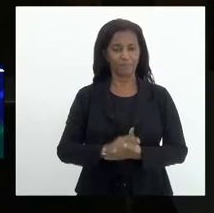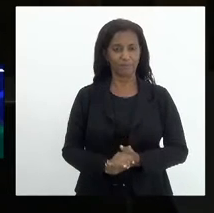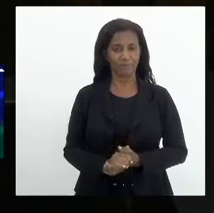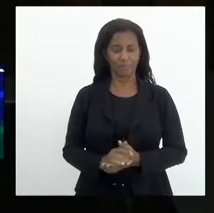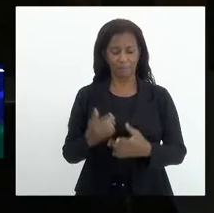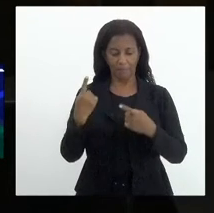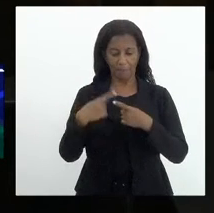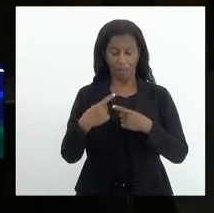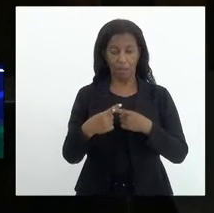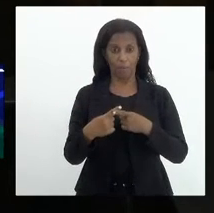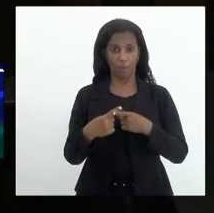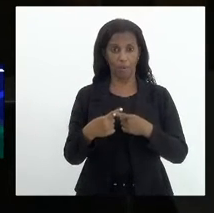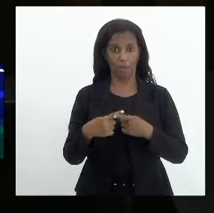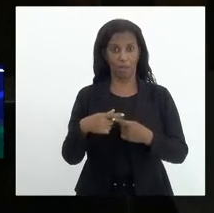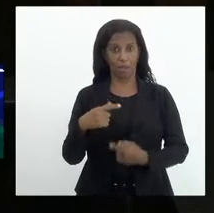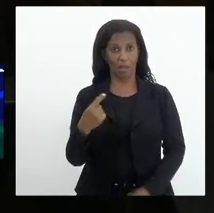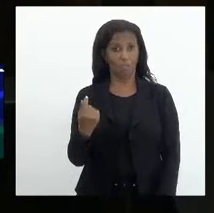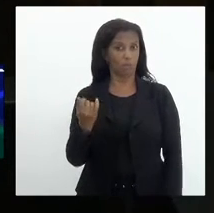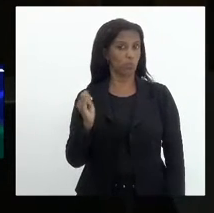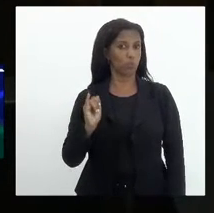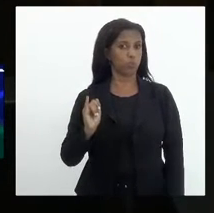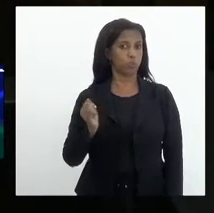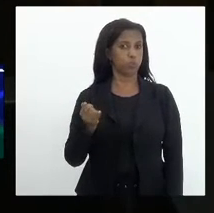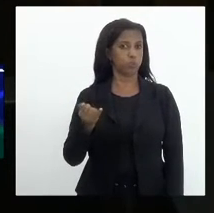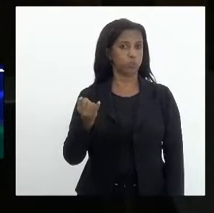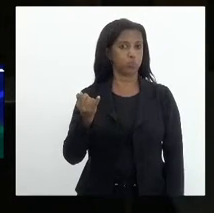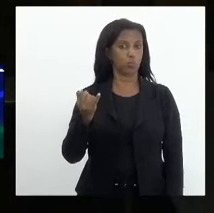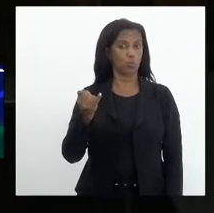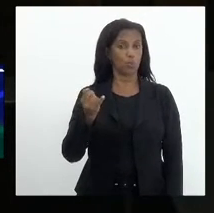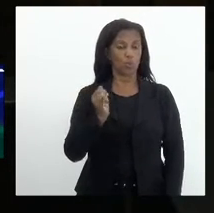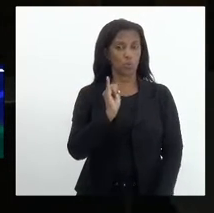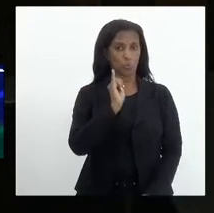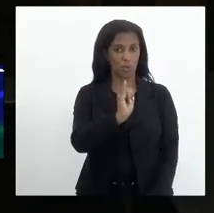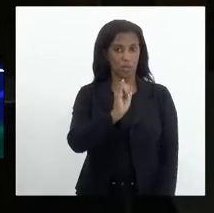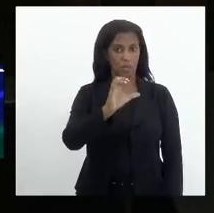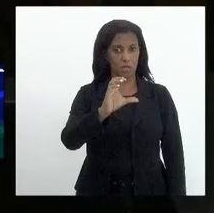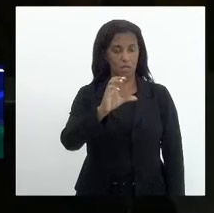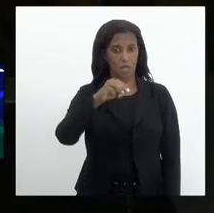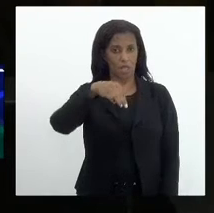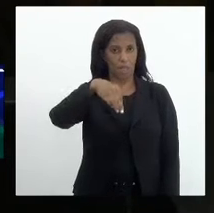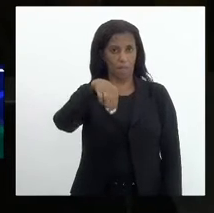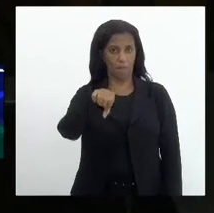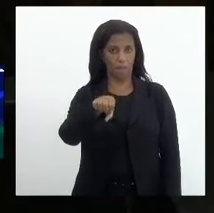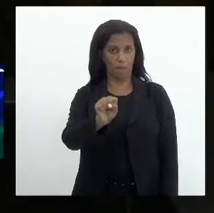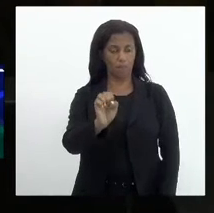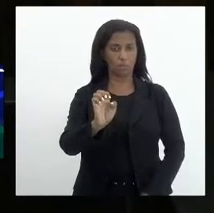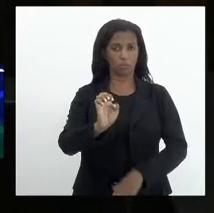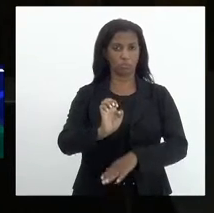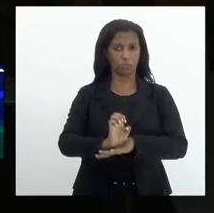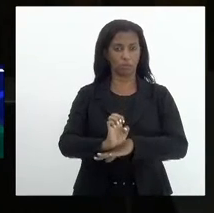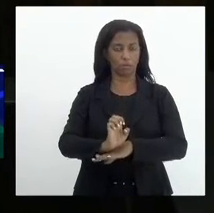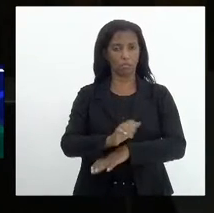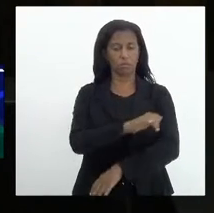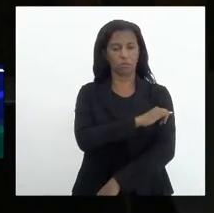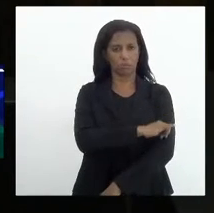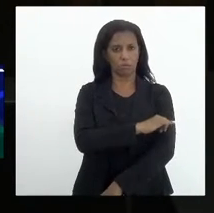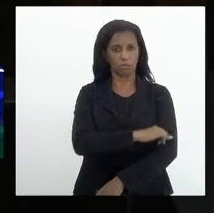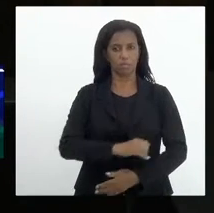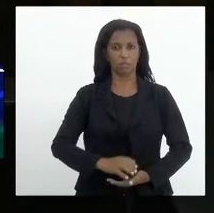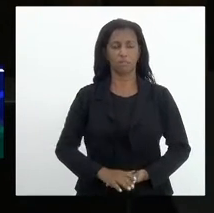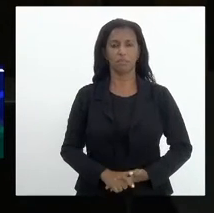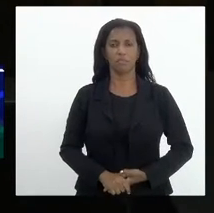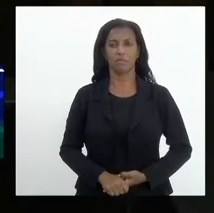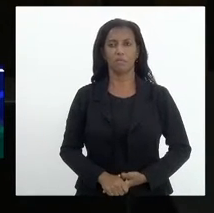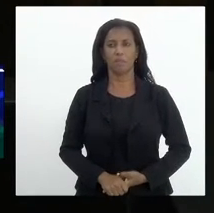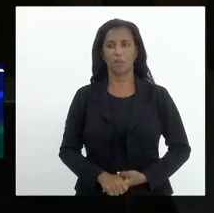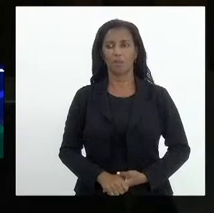a alíquota do ICMS do estado do Rio de Janeiro